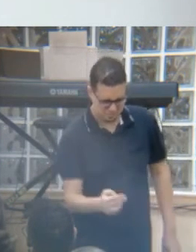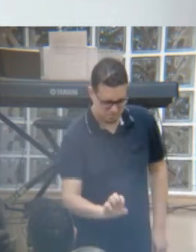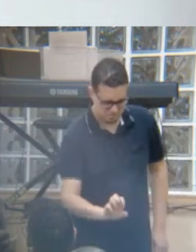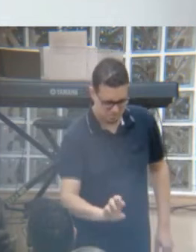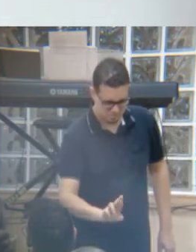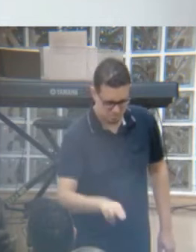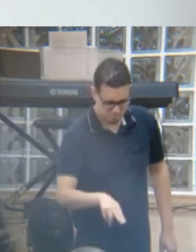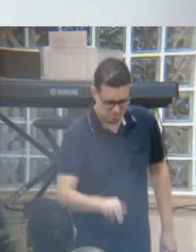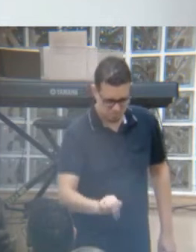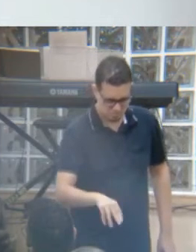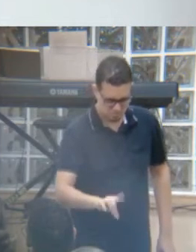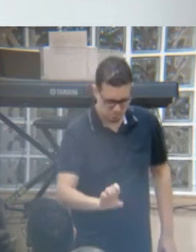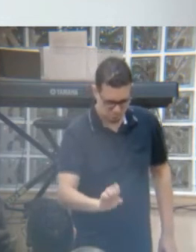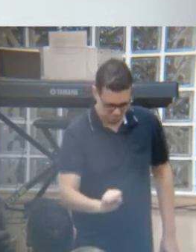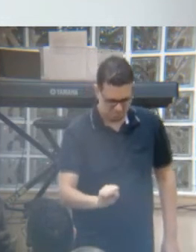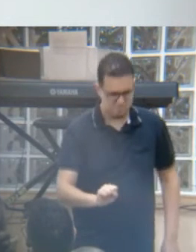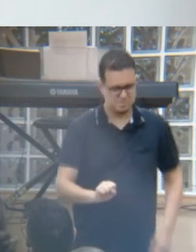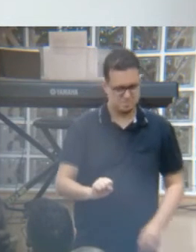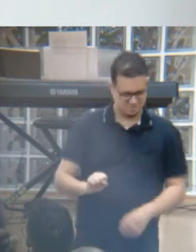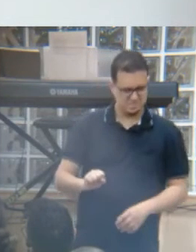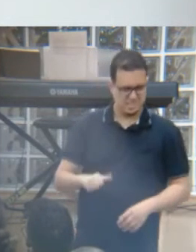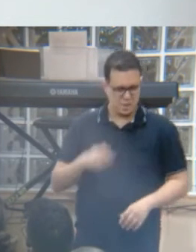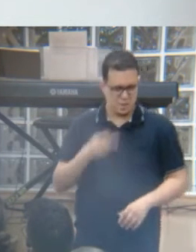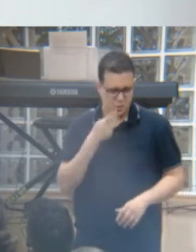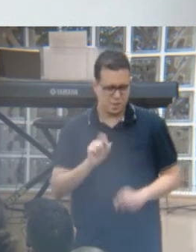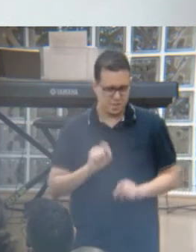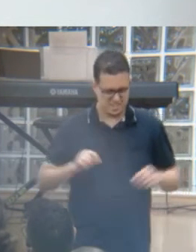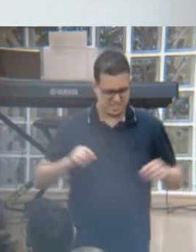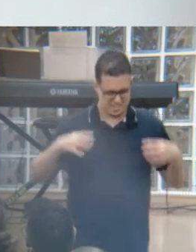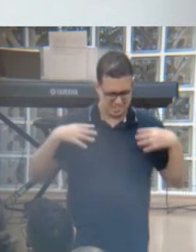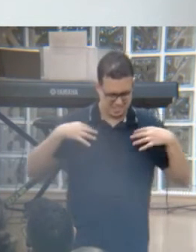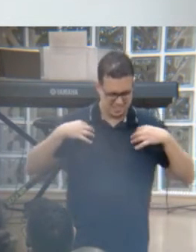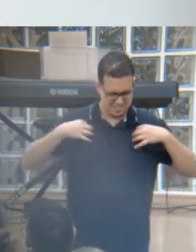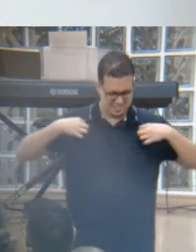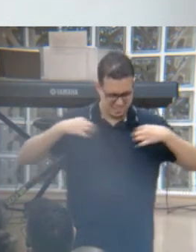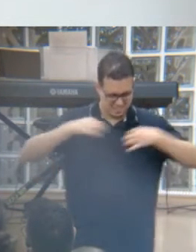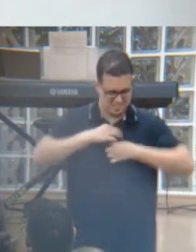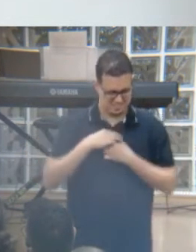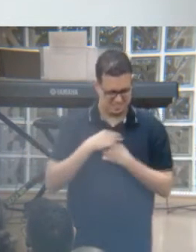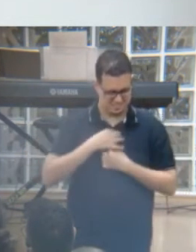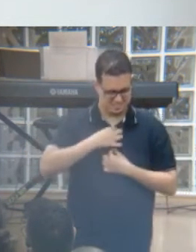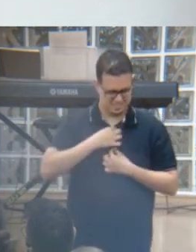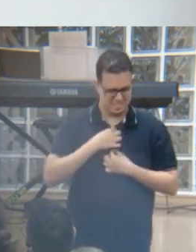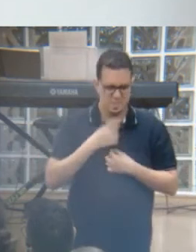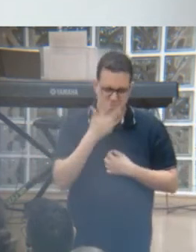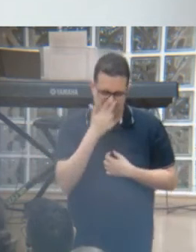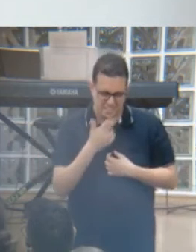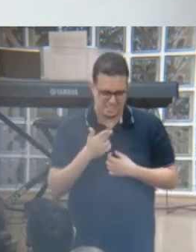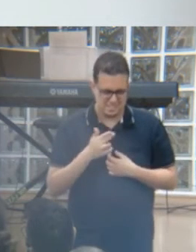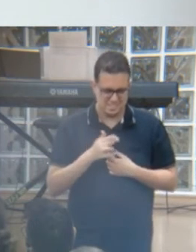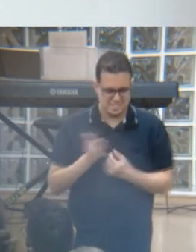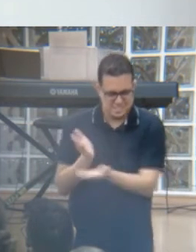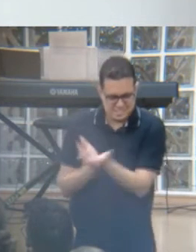Senhor enviou garçons vestidos de preto, né? Para o servir. Diligentes,